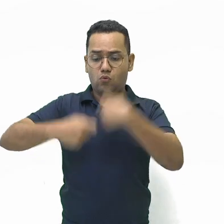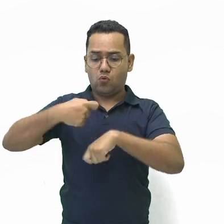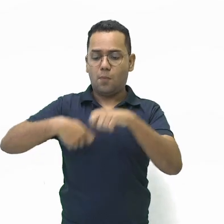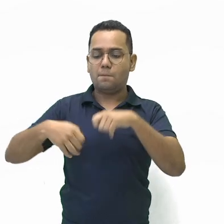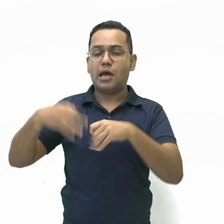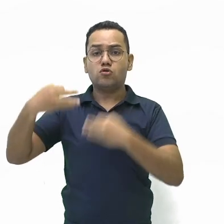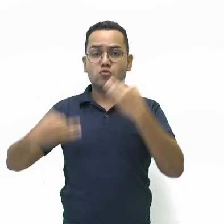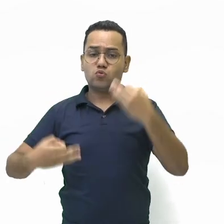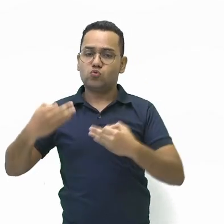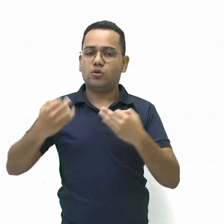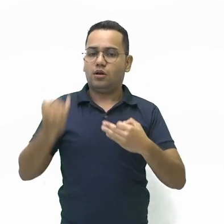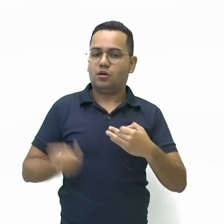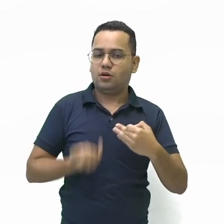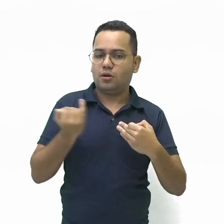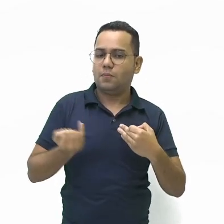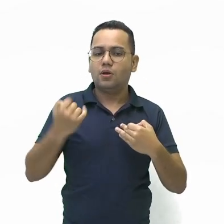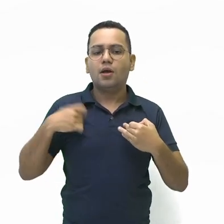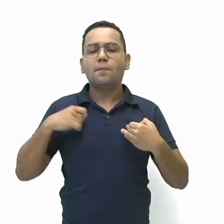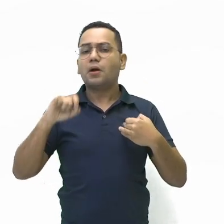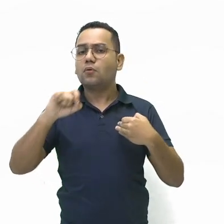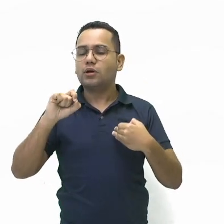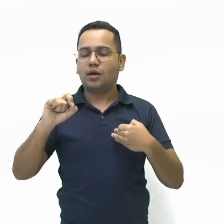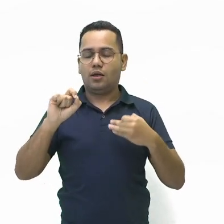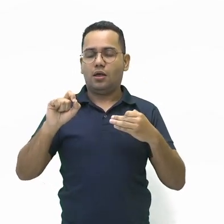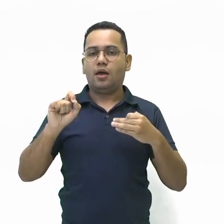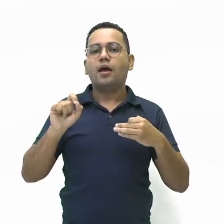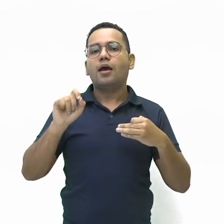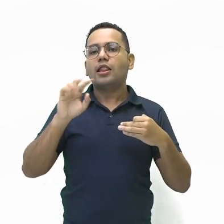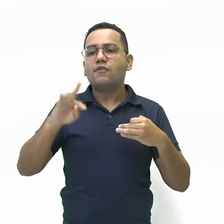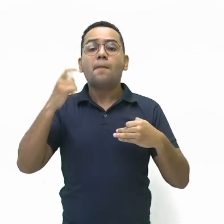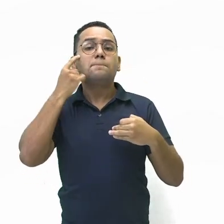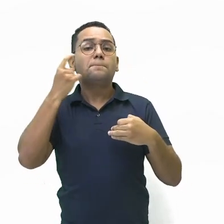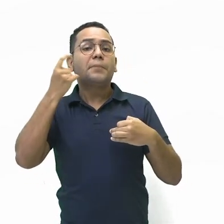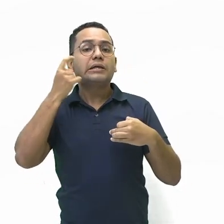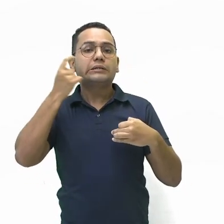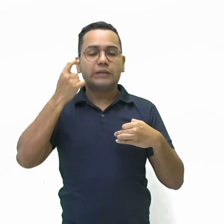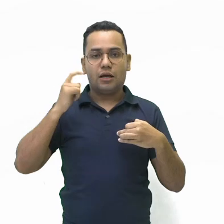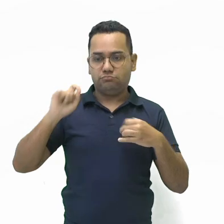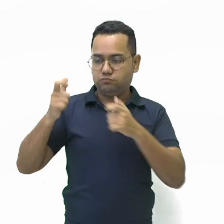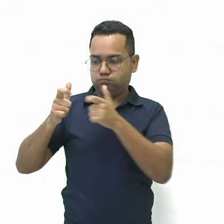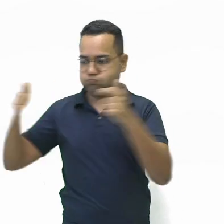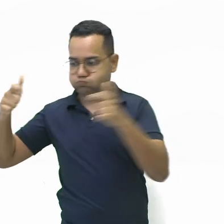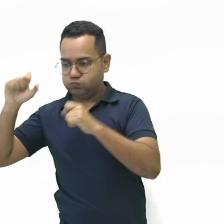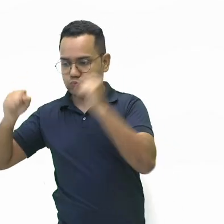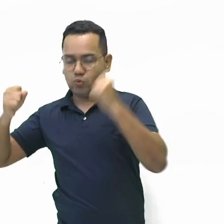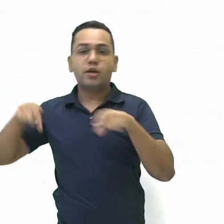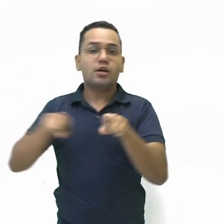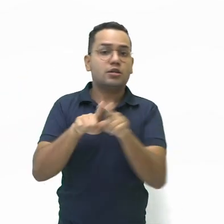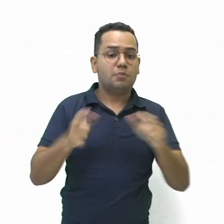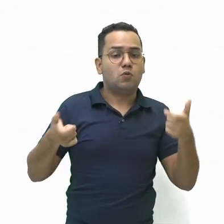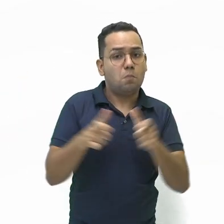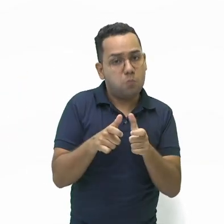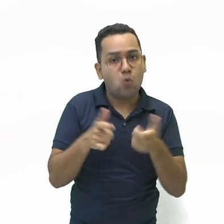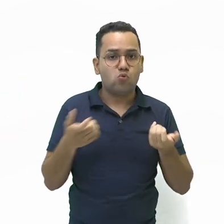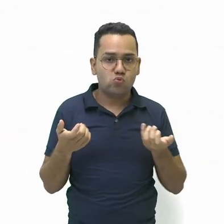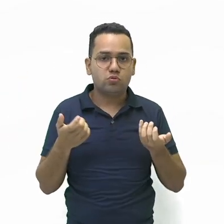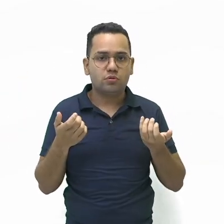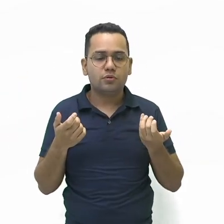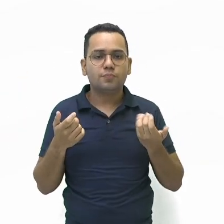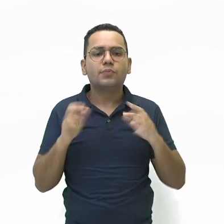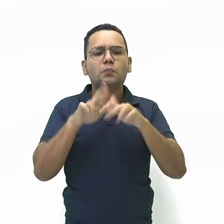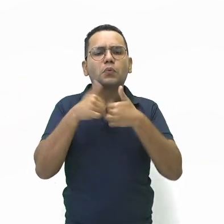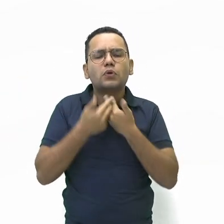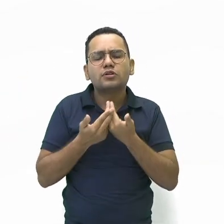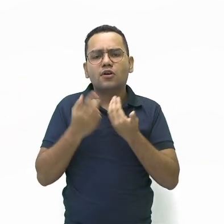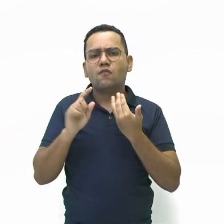porque ela dá prioridade, né, nos pequenos e médios produtores, né, no trabalho artesanal. Tudo isso acaba gerando menos desgaste